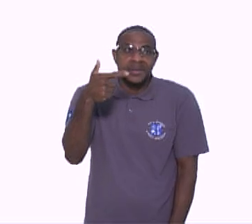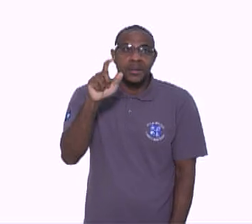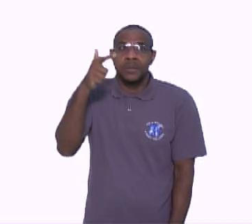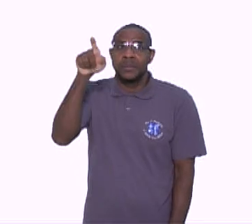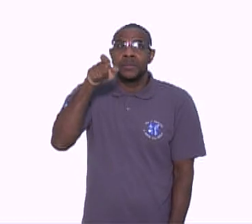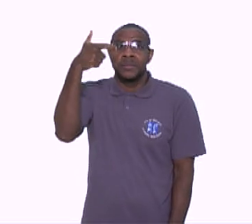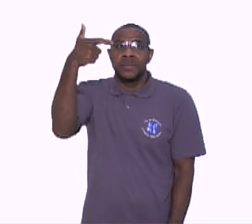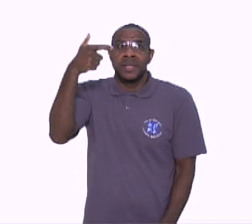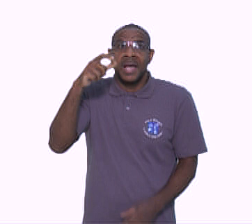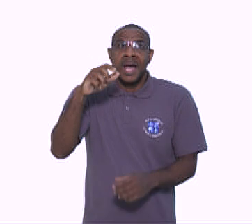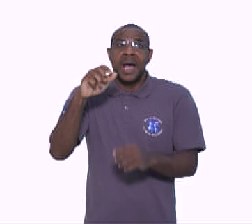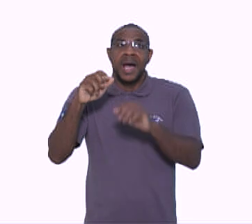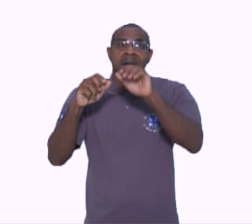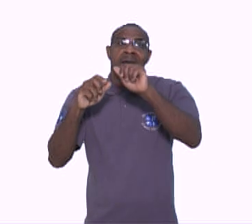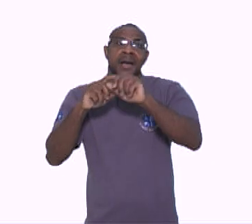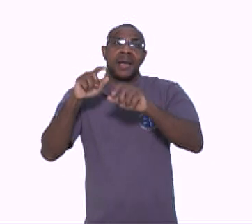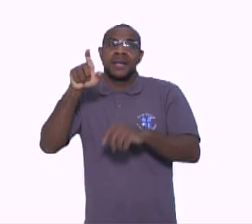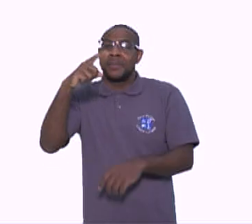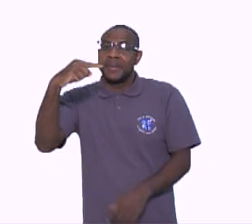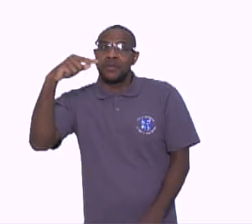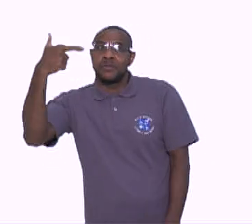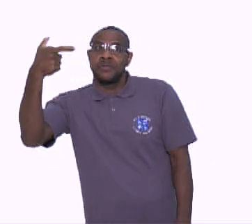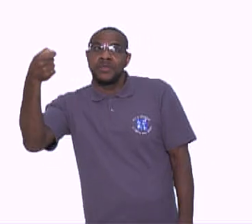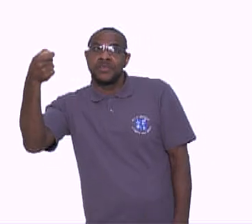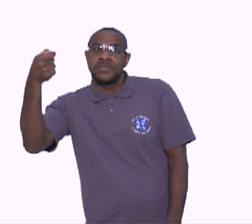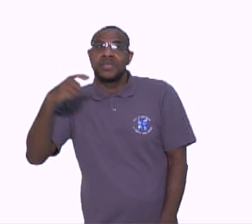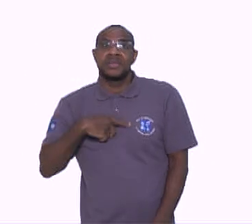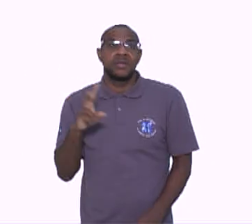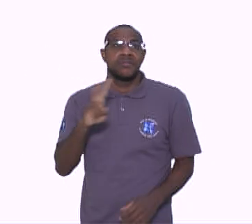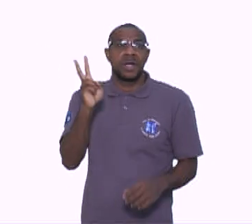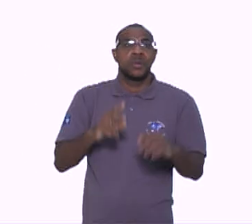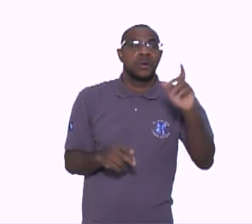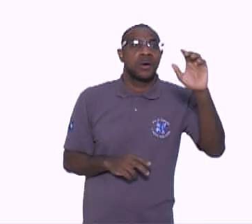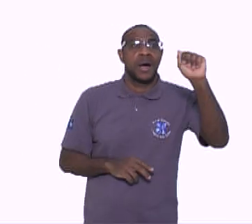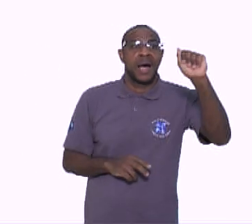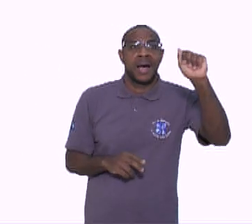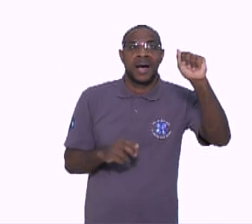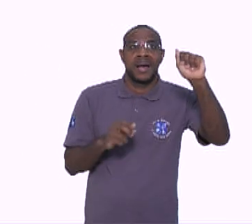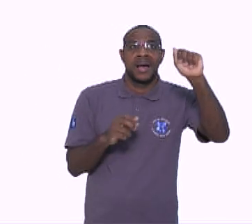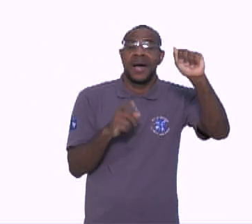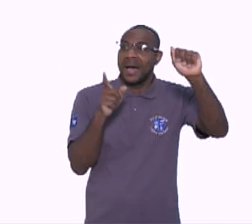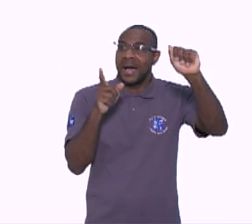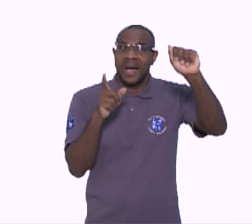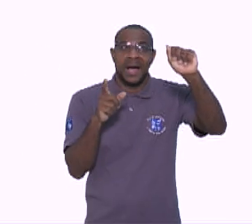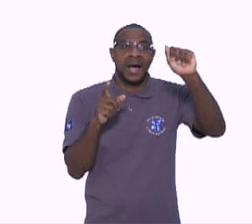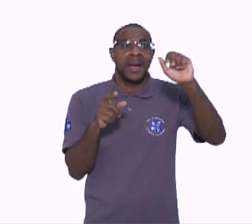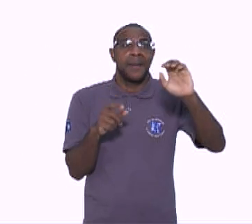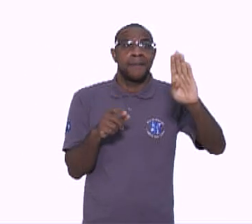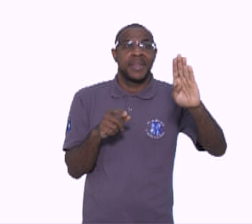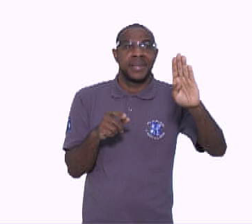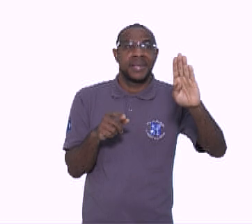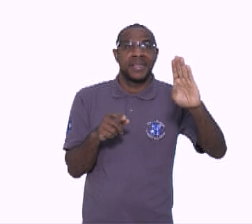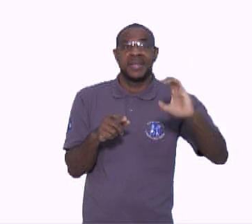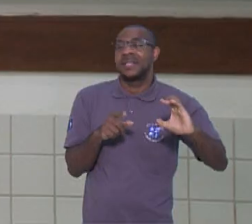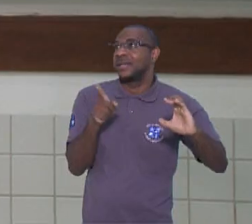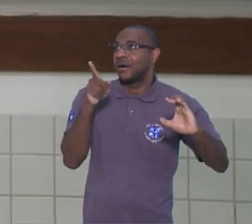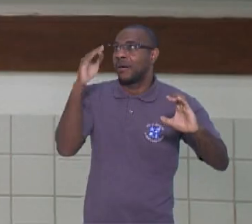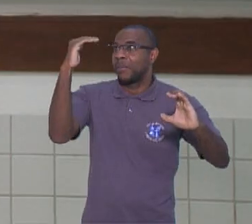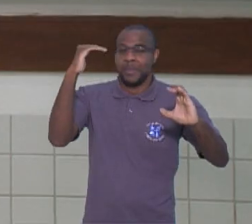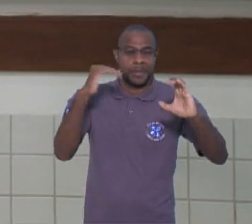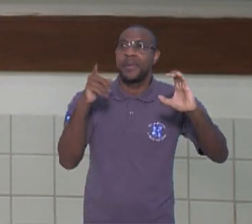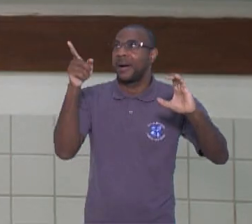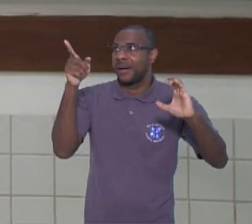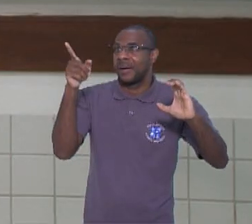20, e tem o valor de A, meio, B, menos 20 e C igual a zero. Então, parabéns para